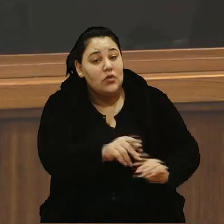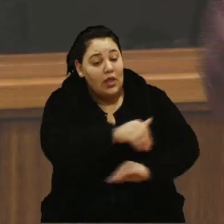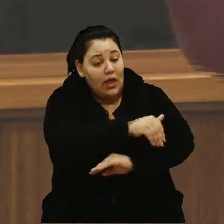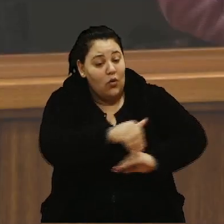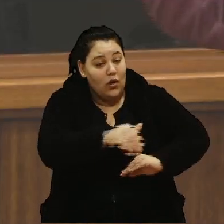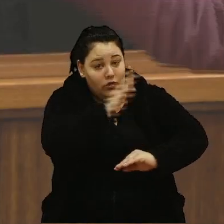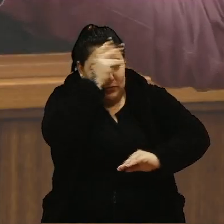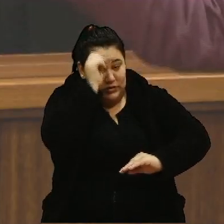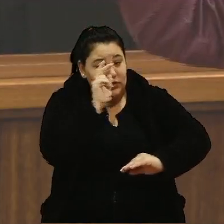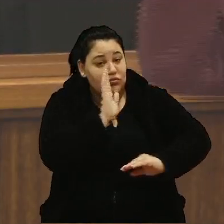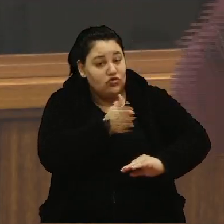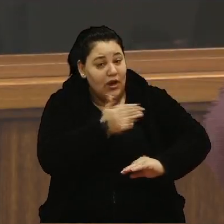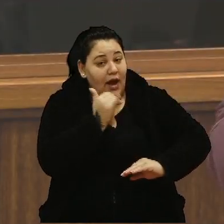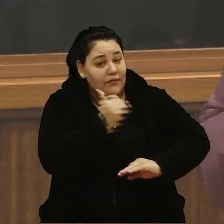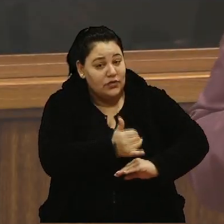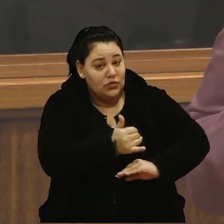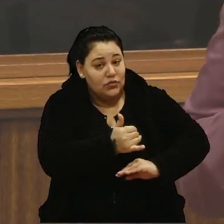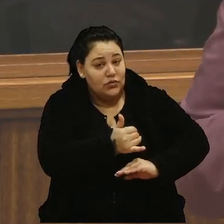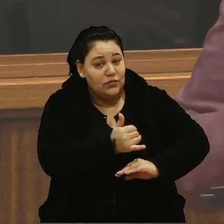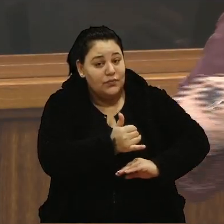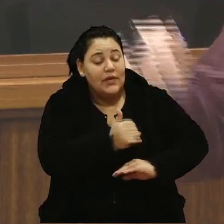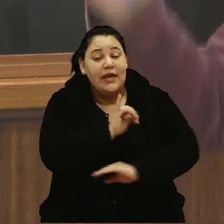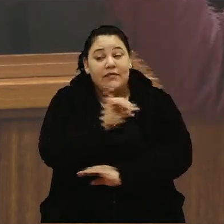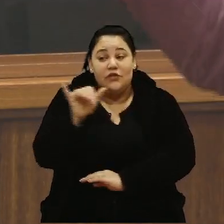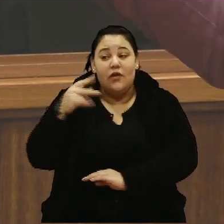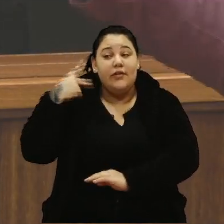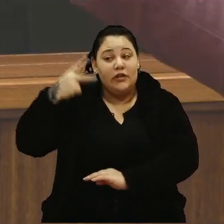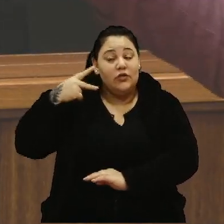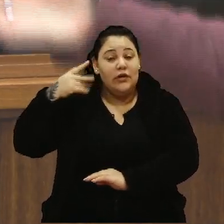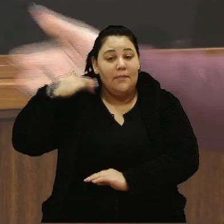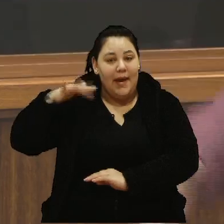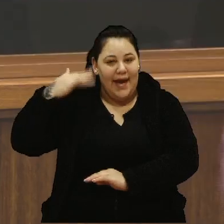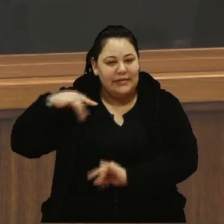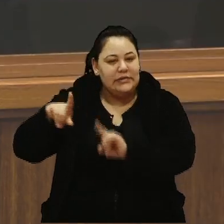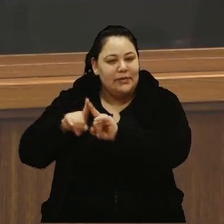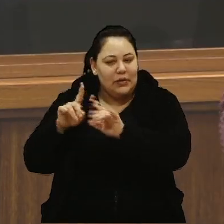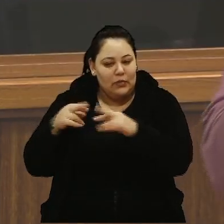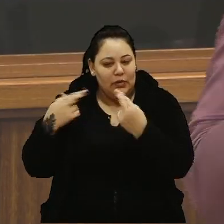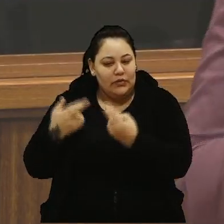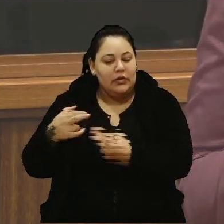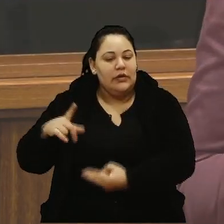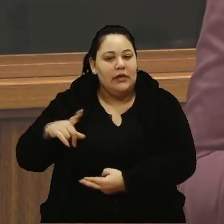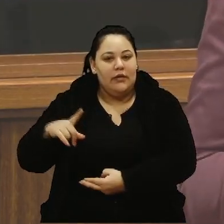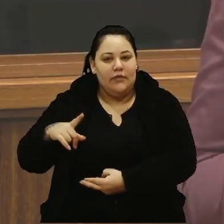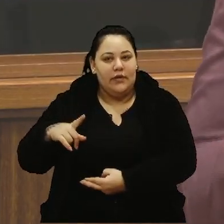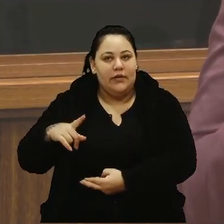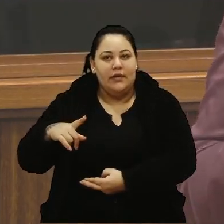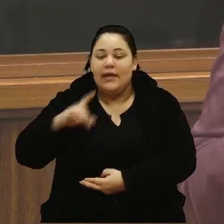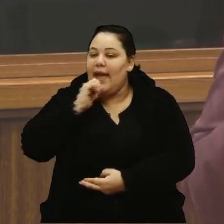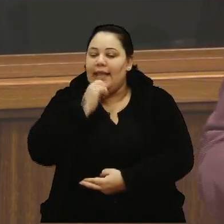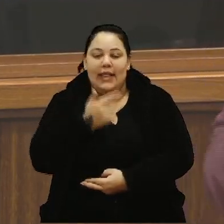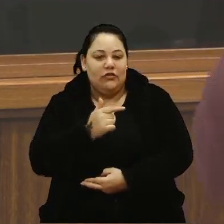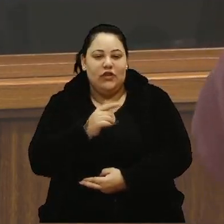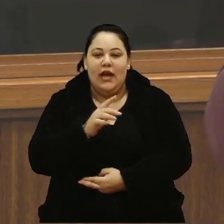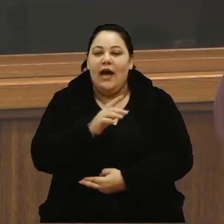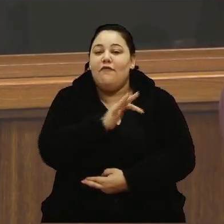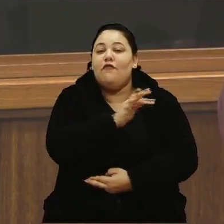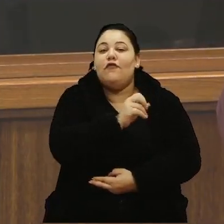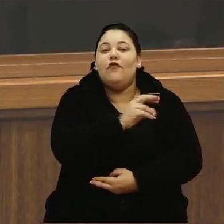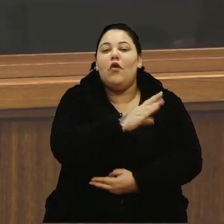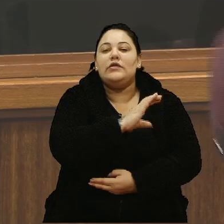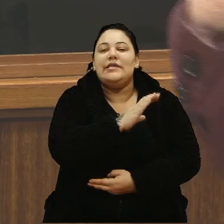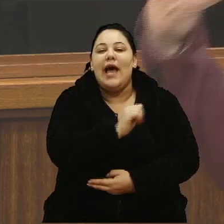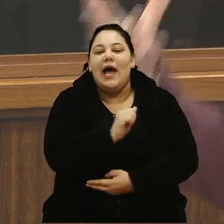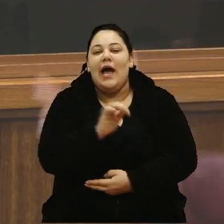dito, inclusive para a vereadora Andressa Marques, numa reunião que teve lá, que não existia mais a força-tarefa. E